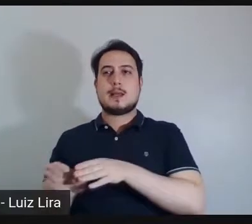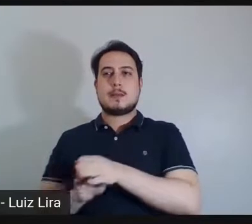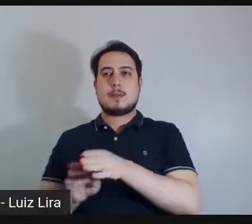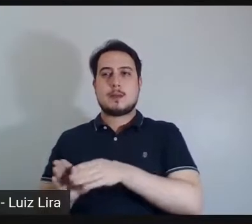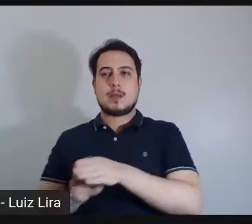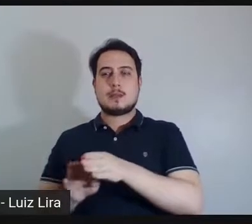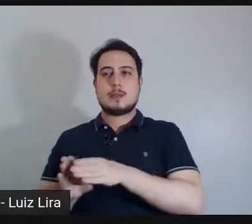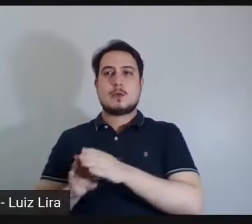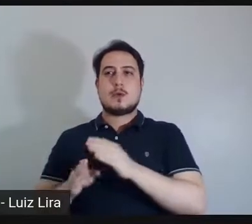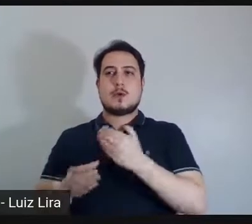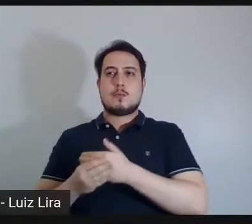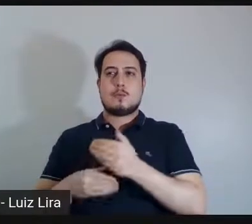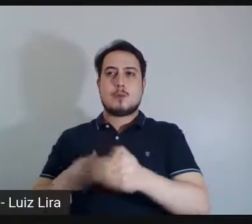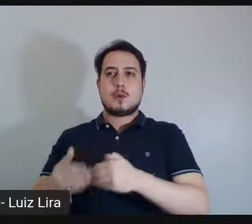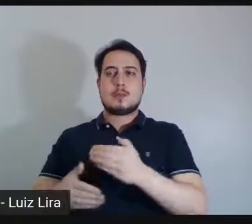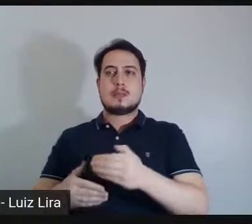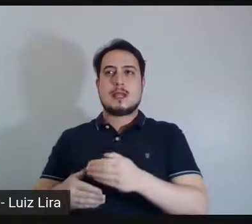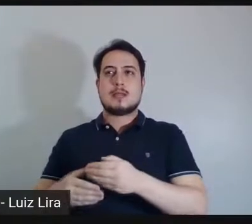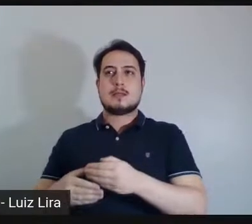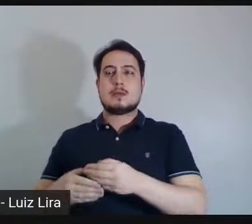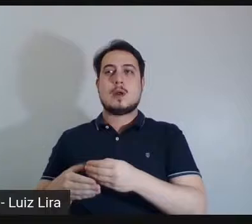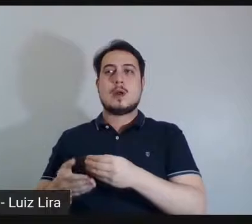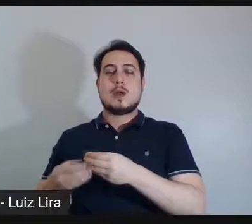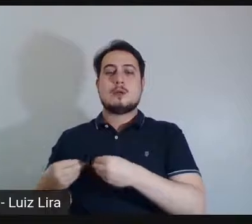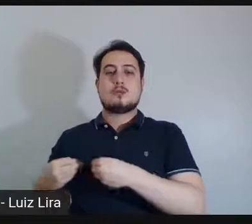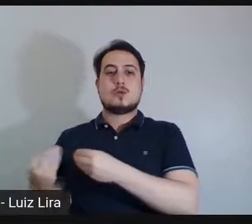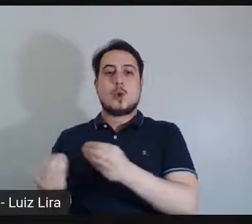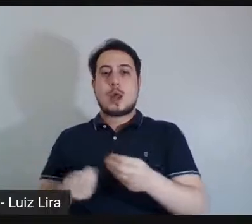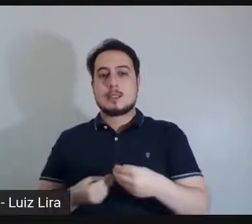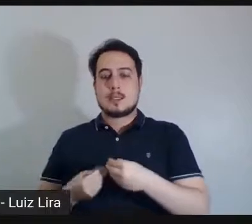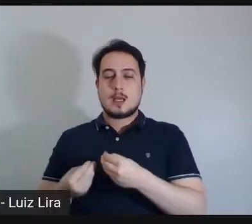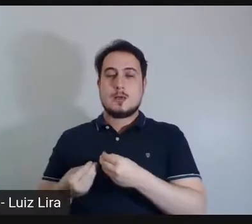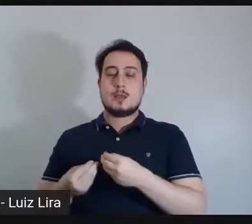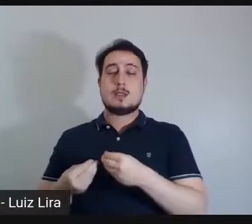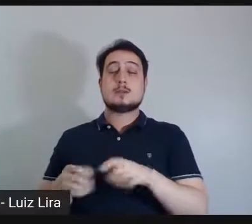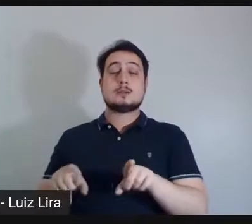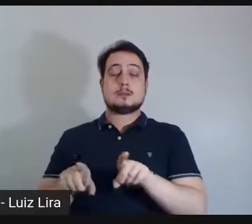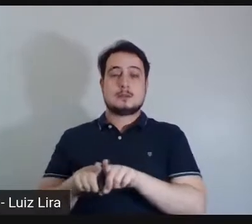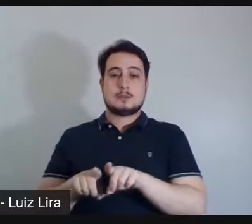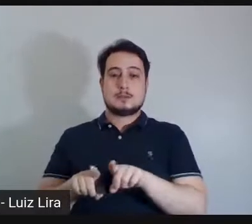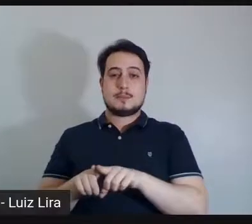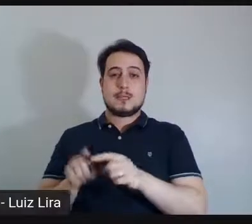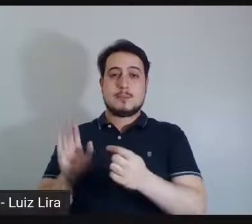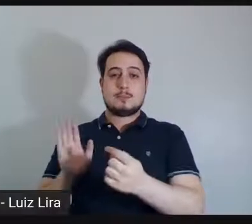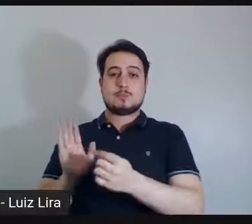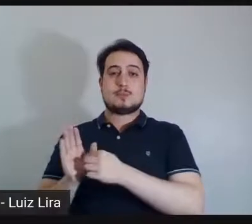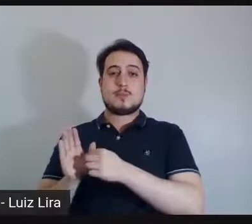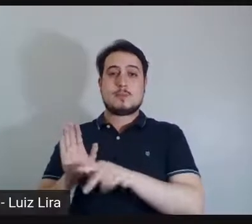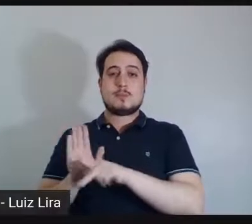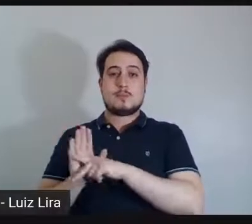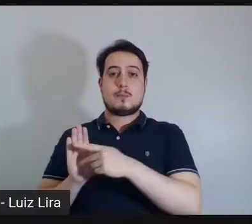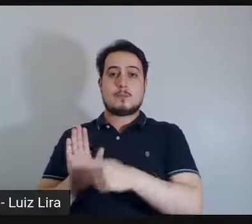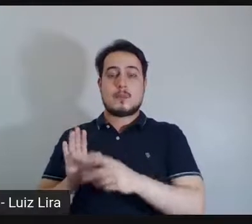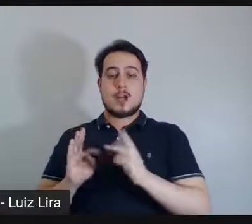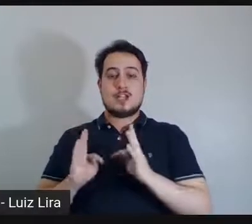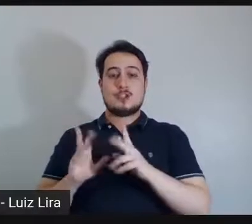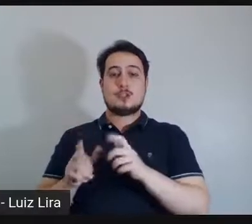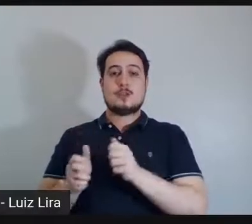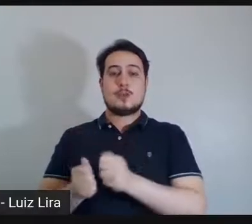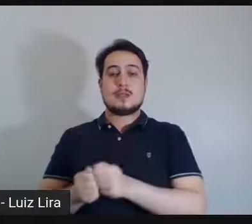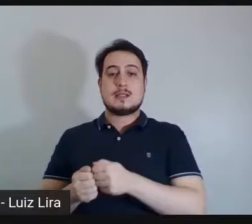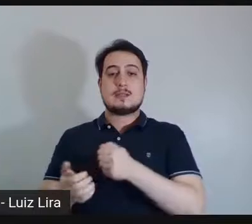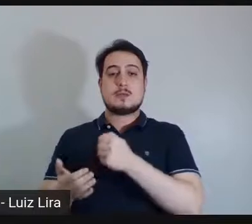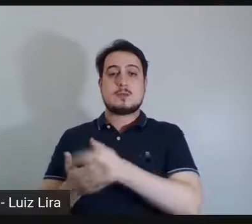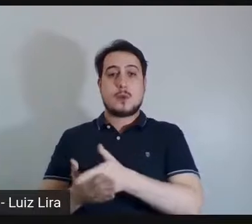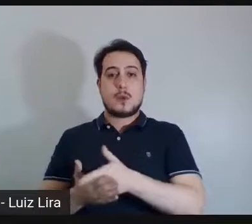processos, doações, tudo está nesse link aqui. Inclusive, tem um link próprio de todas as compras feitas pela